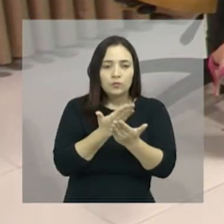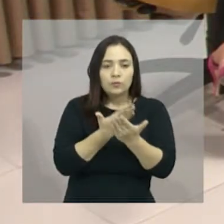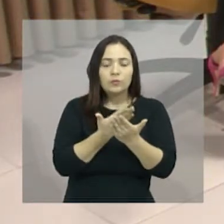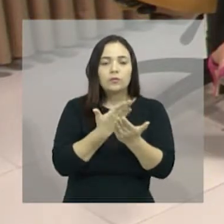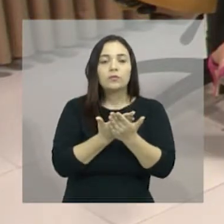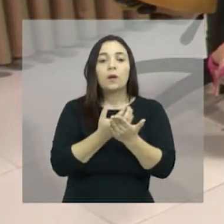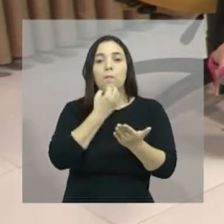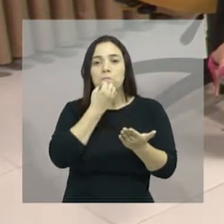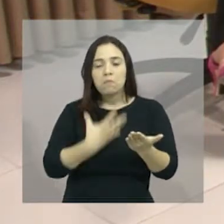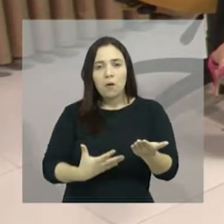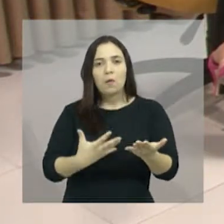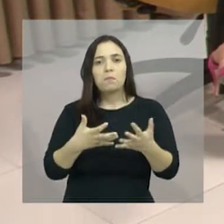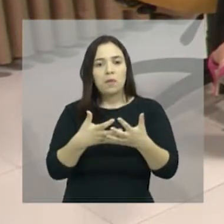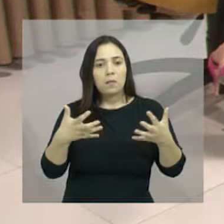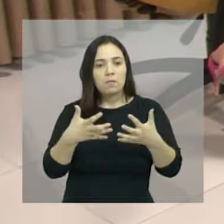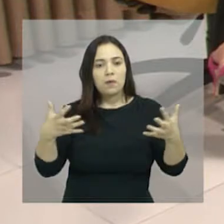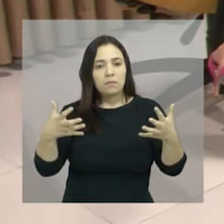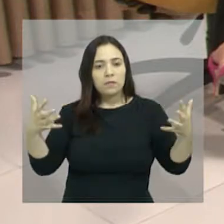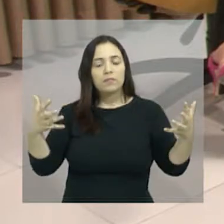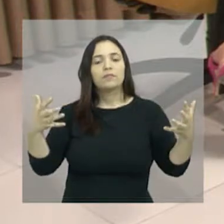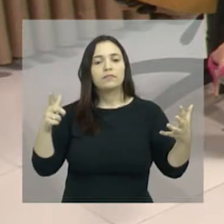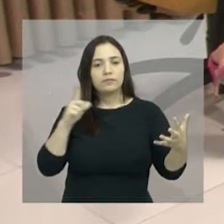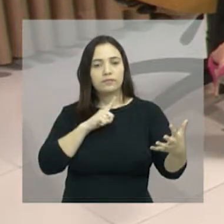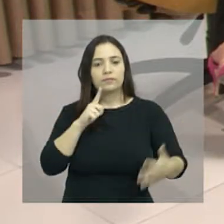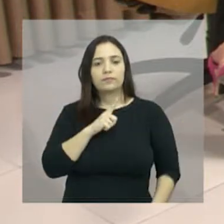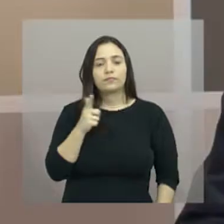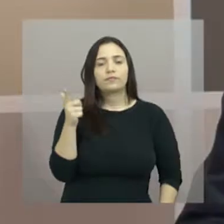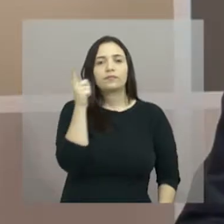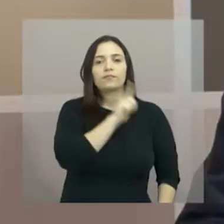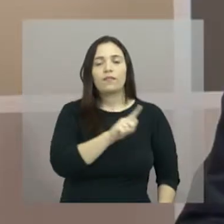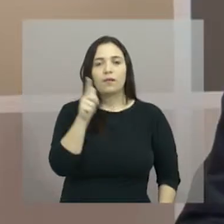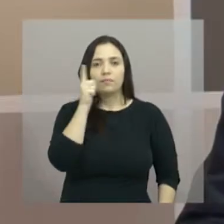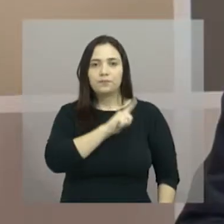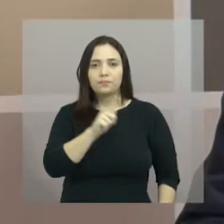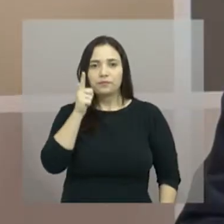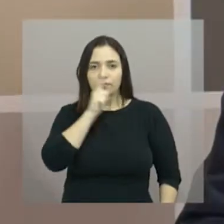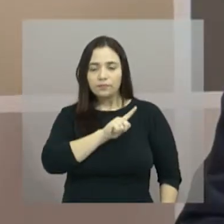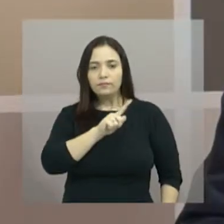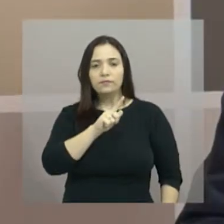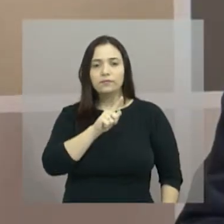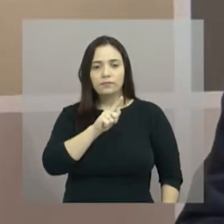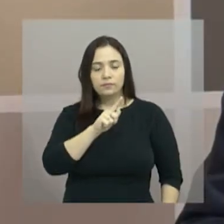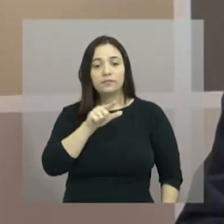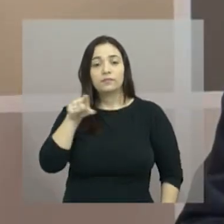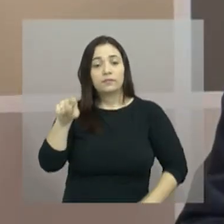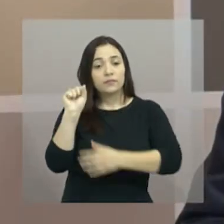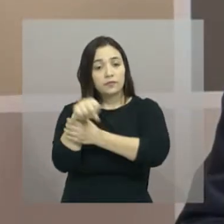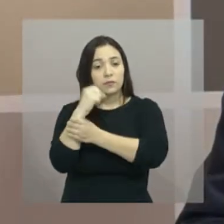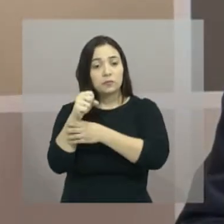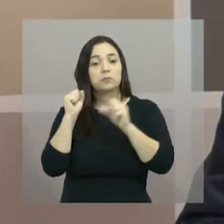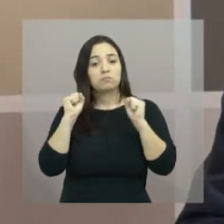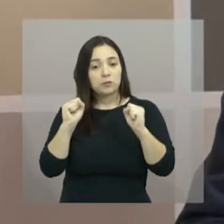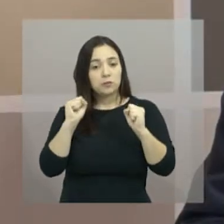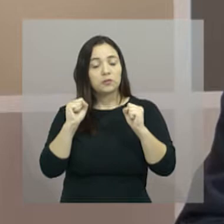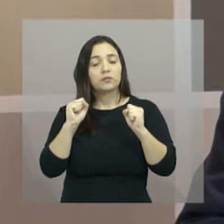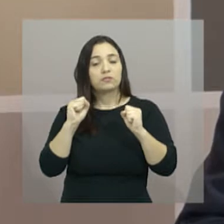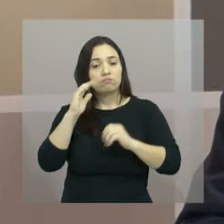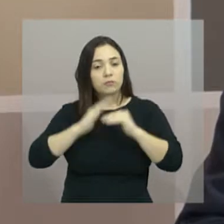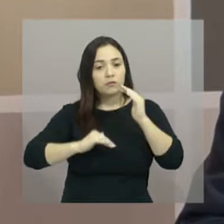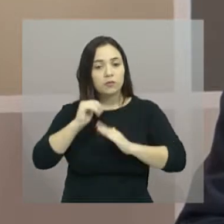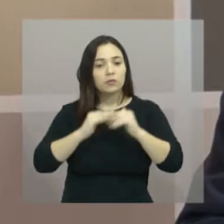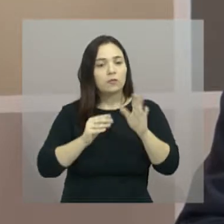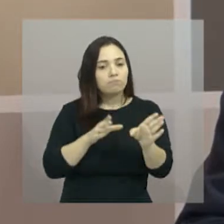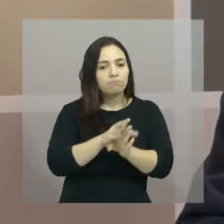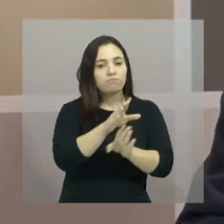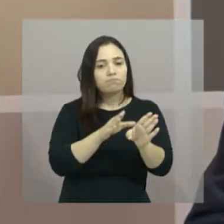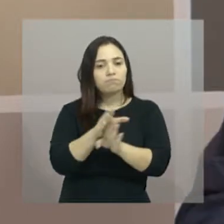essa expansão e esse olhar permitindo que para casos como esse, o fisioterapeuta possa estar lá, atendendo e fazendo o